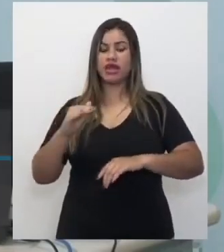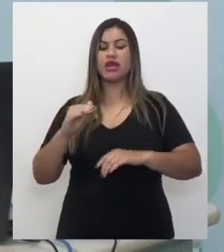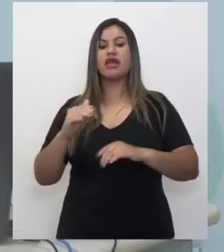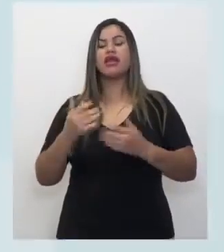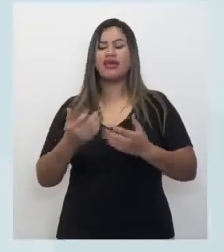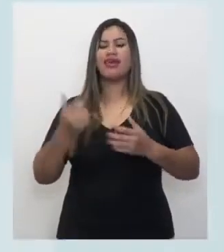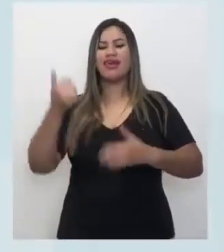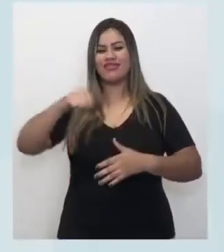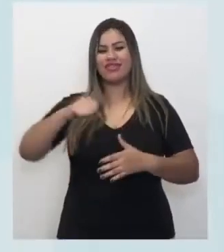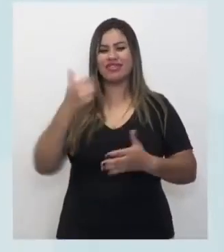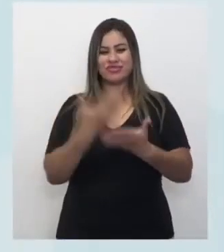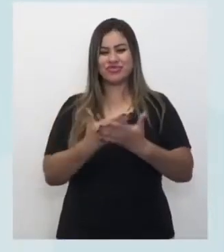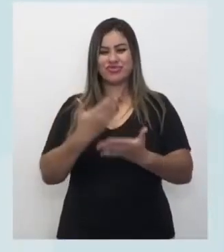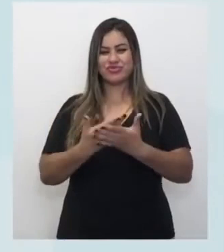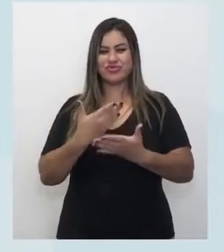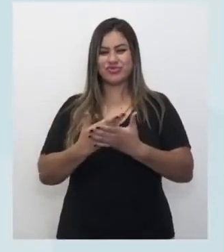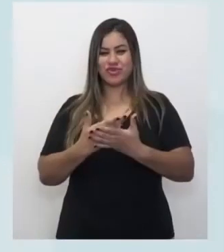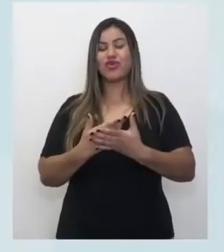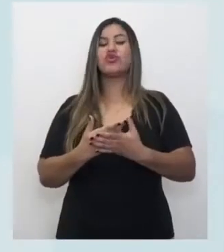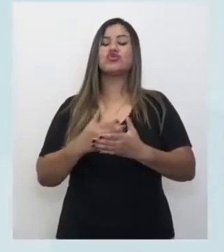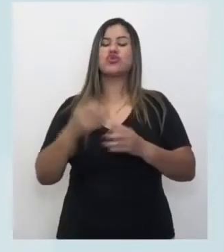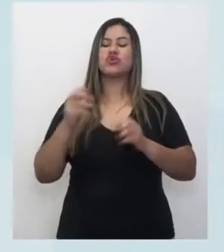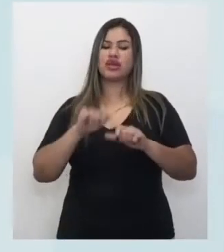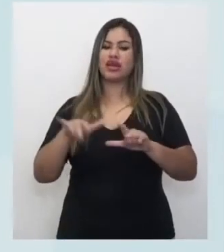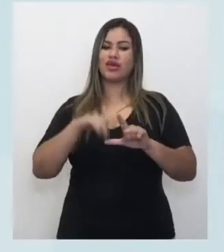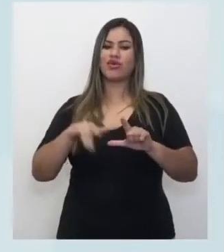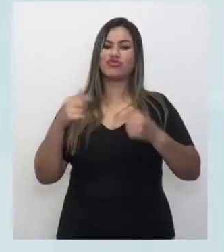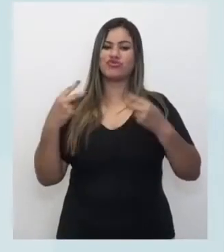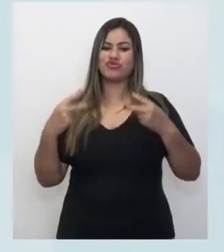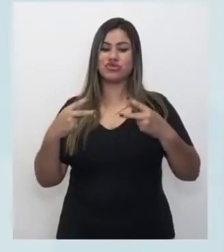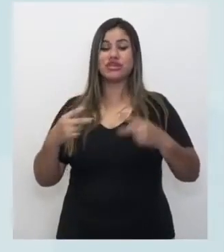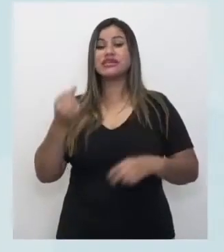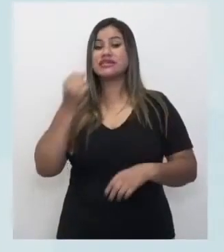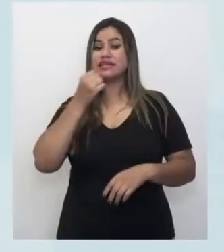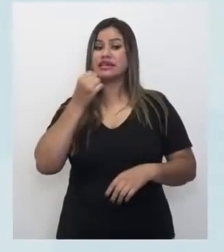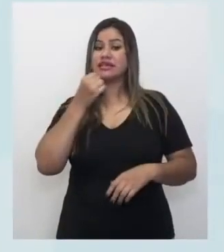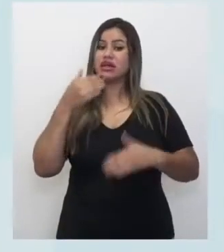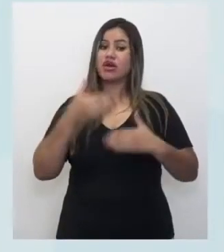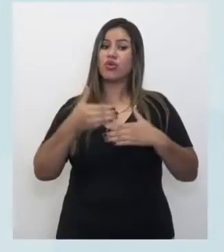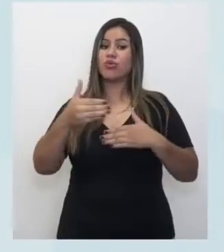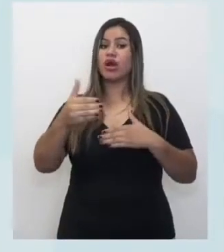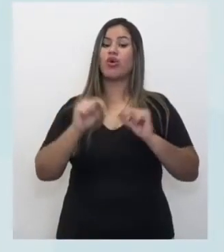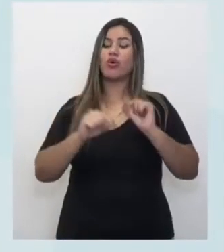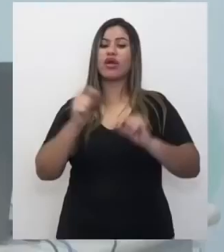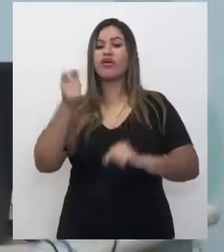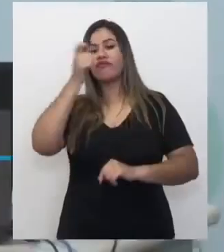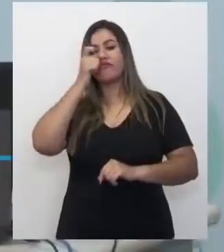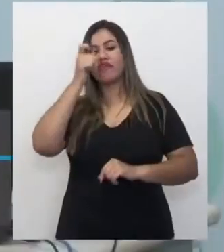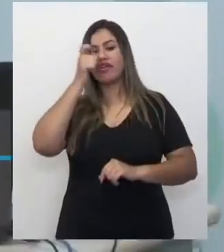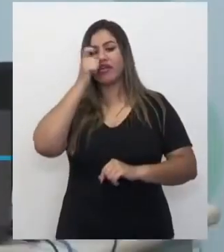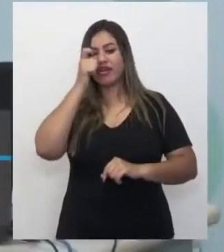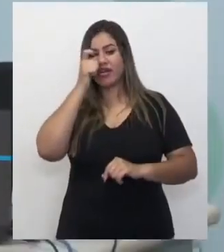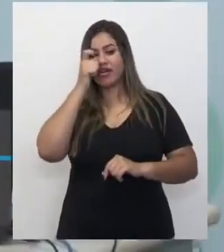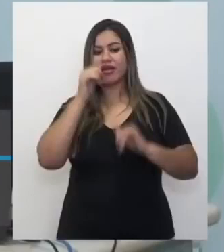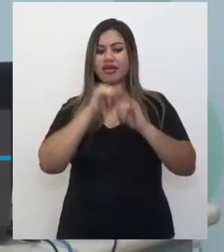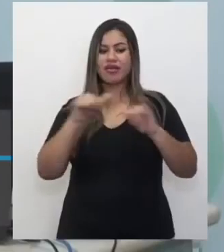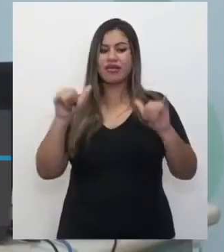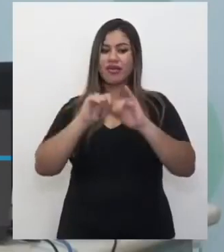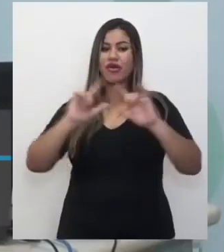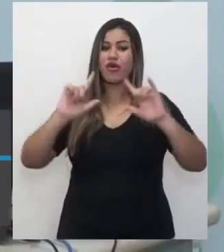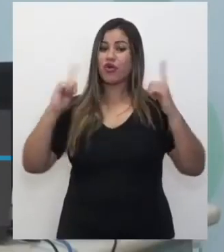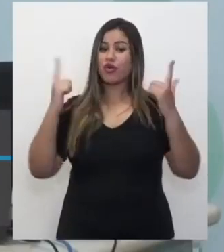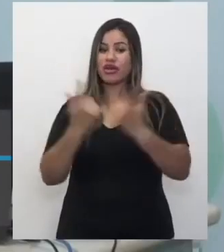a nossa aula através do QR Code do link e a partir de sexta-feira, não se esqueça de assistir a divulgação do